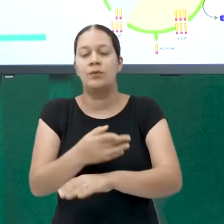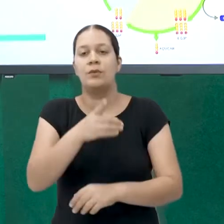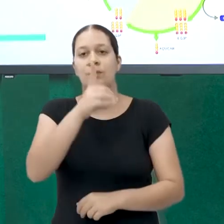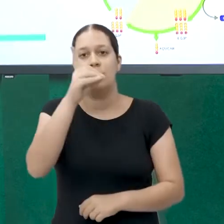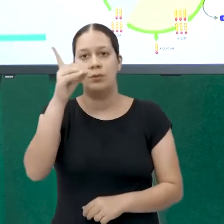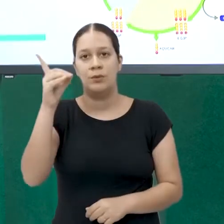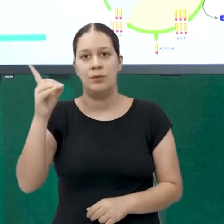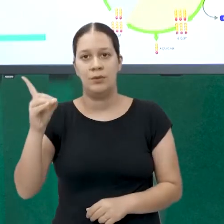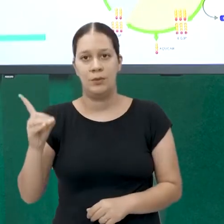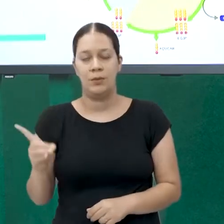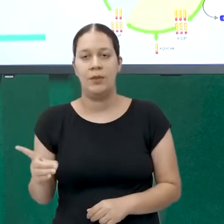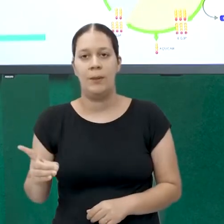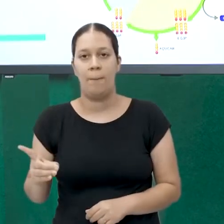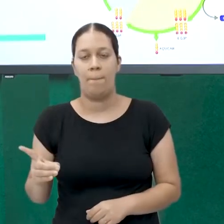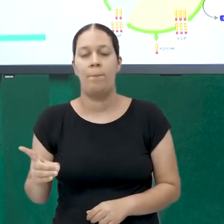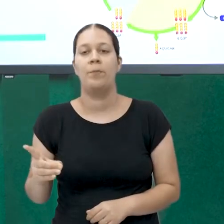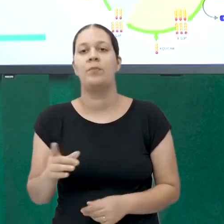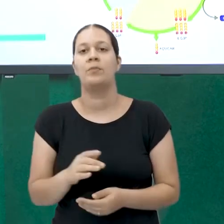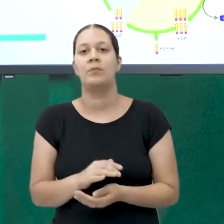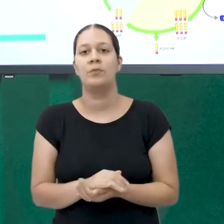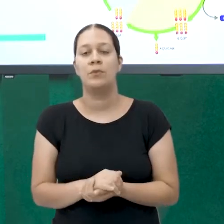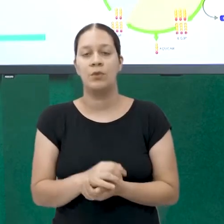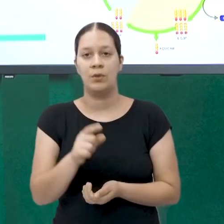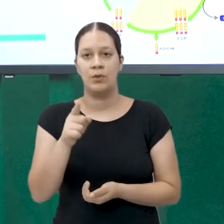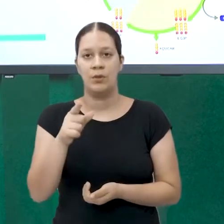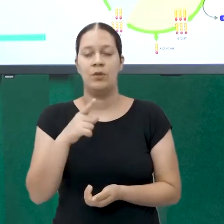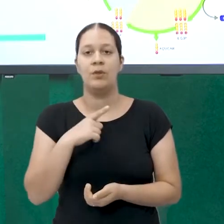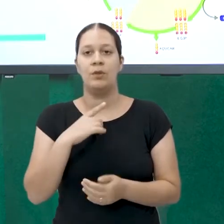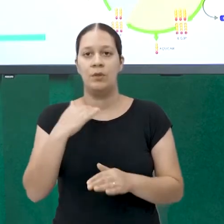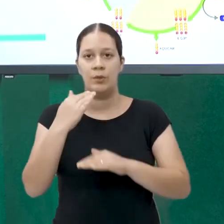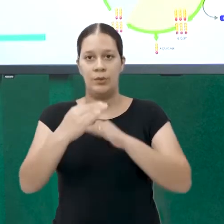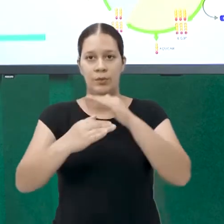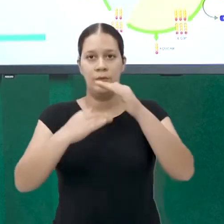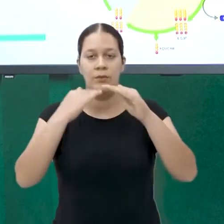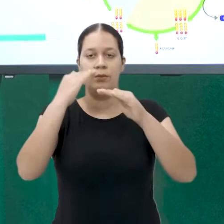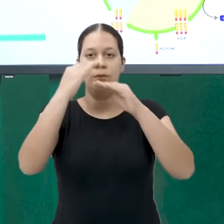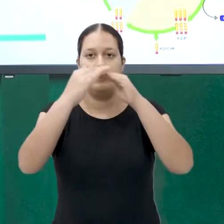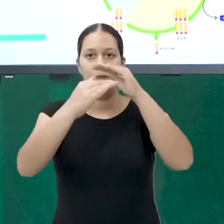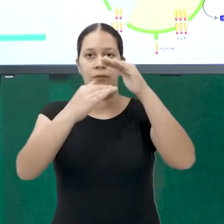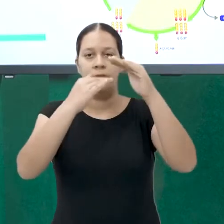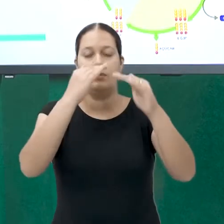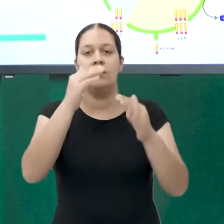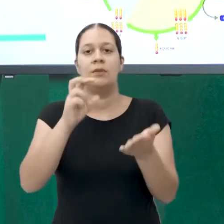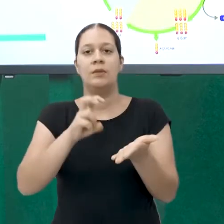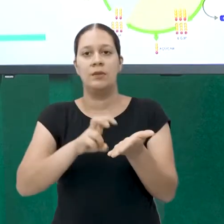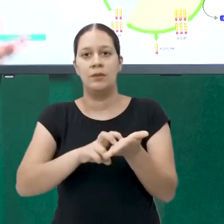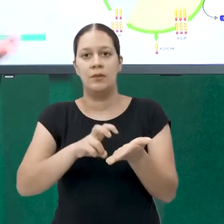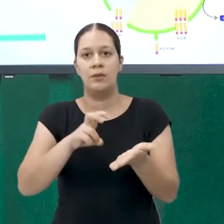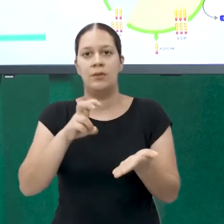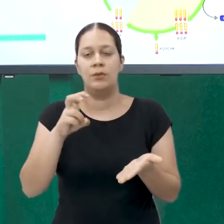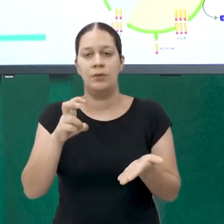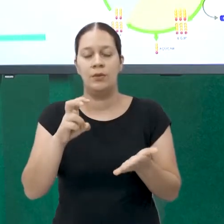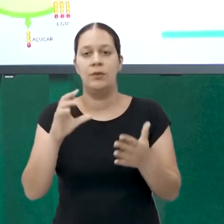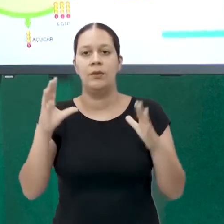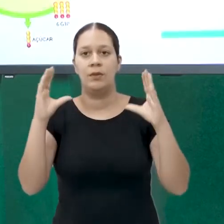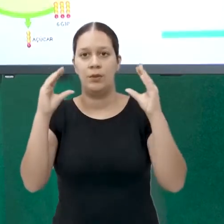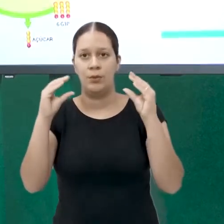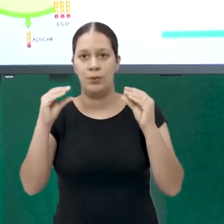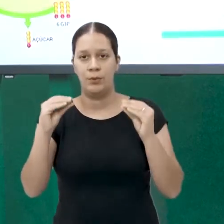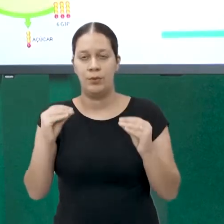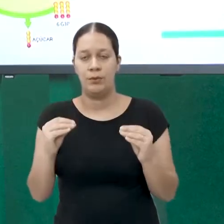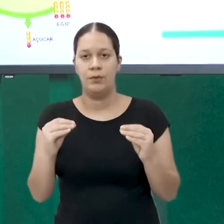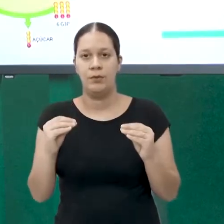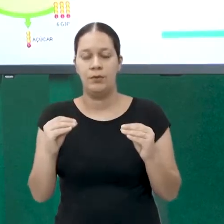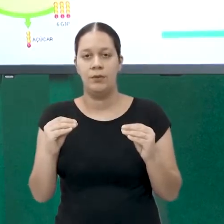aquela agonia, durante o dia. Tá? Então, você tem esse processo funcionando de manhã e